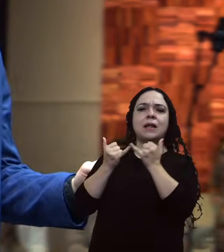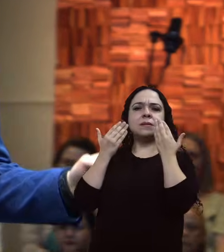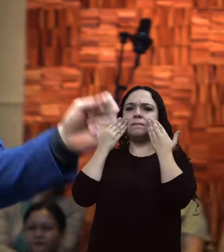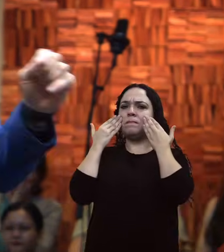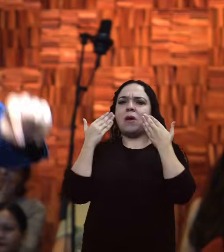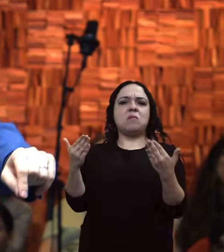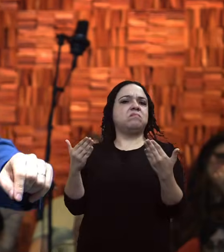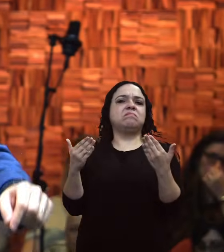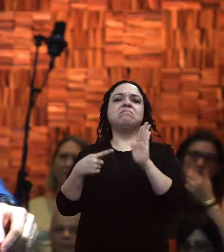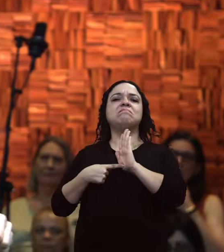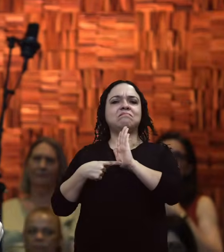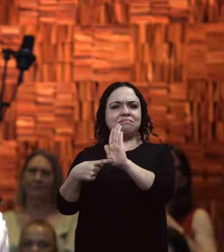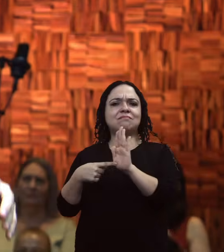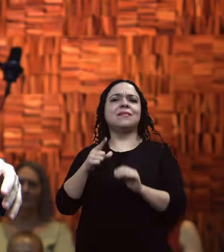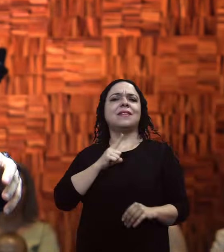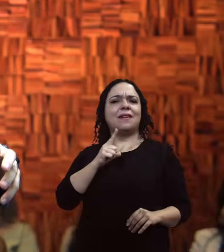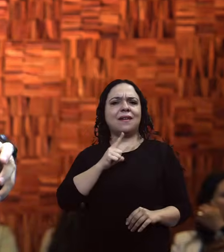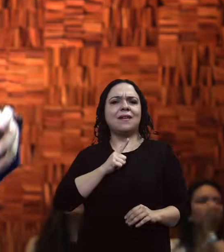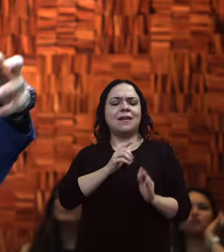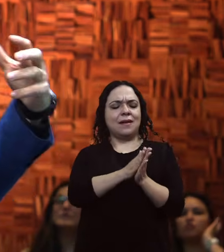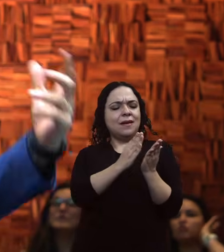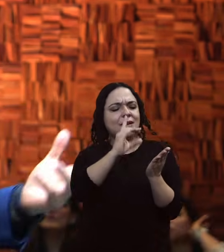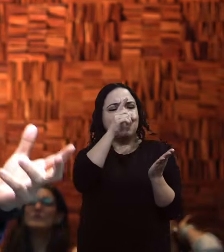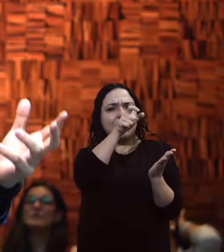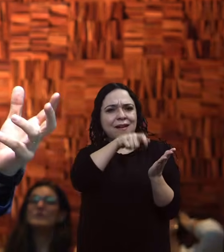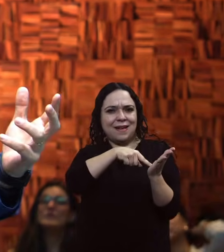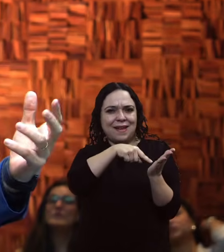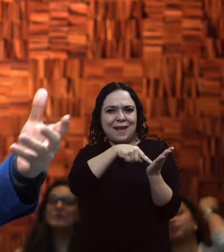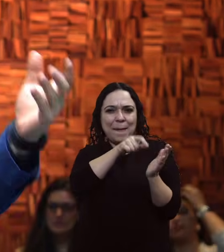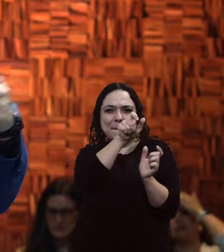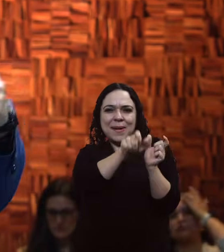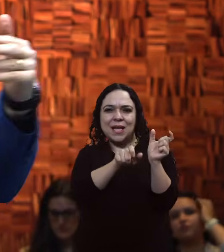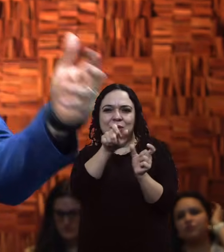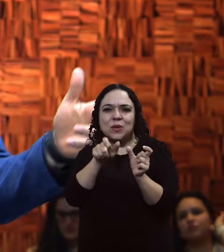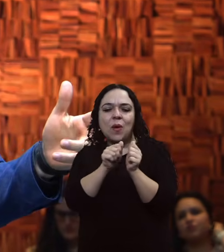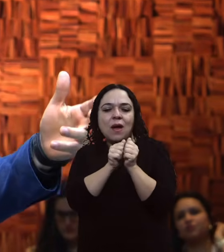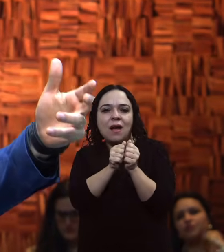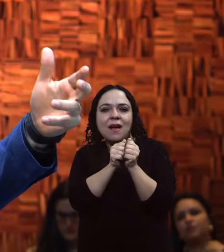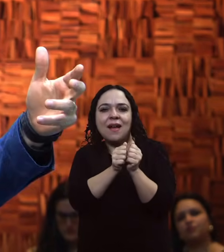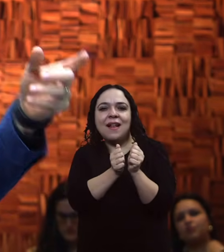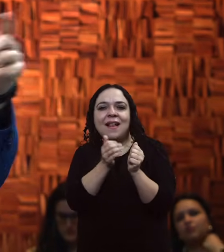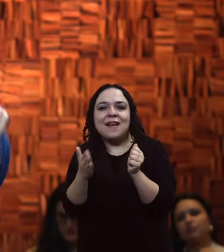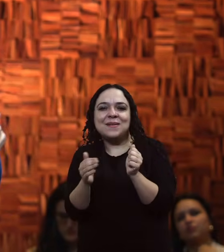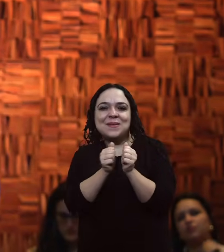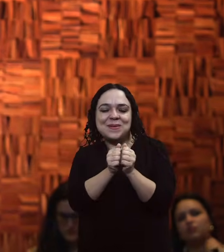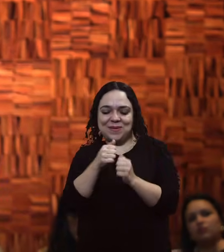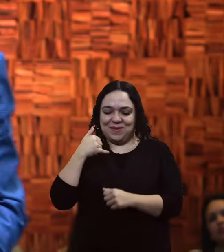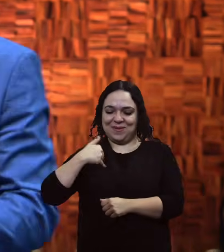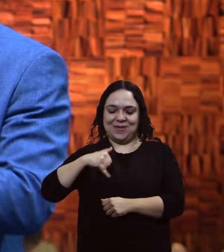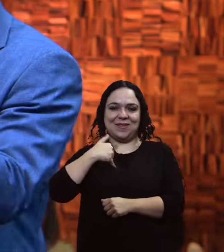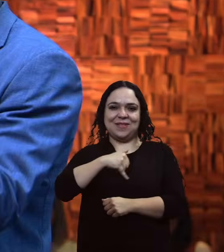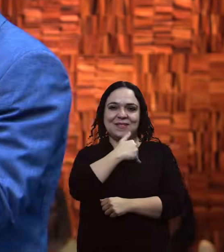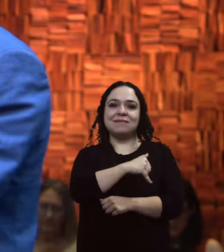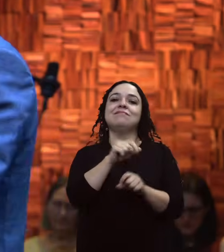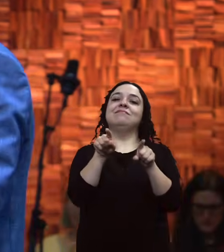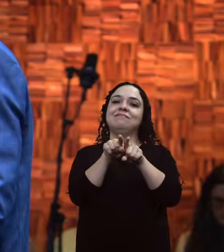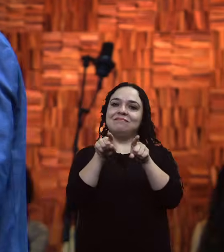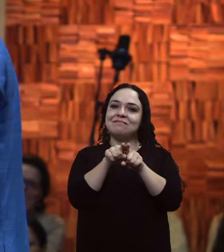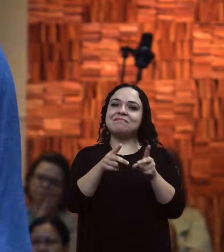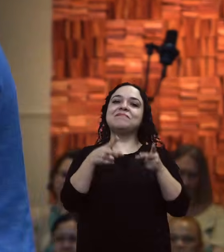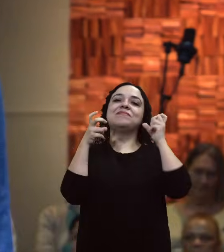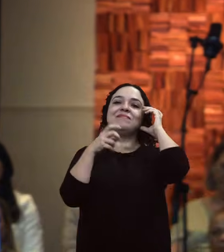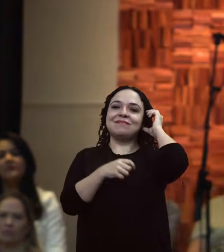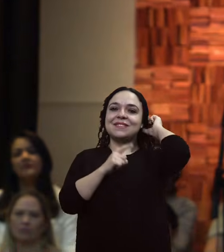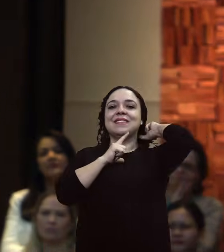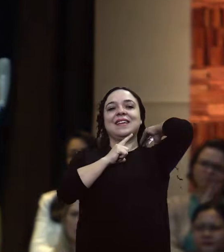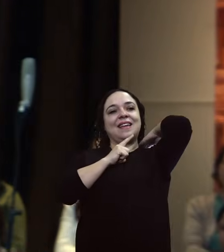vai testemunhar disso, mas as pessoas que conviveram com José vão testemunhar que ele